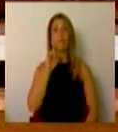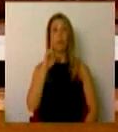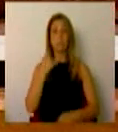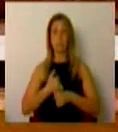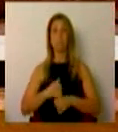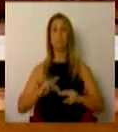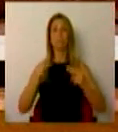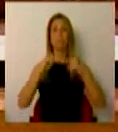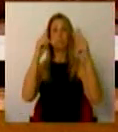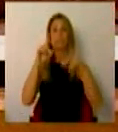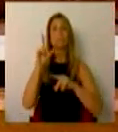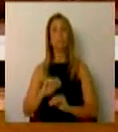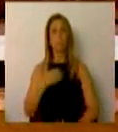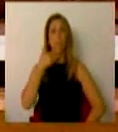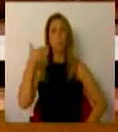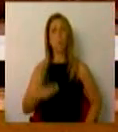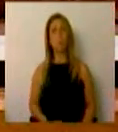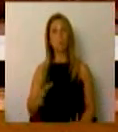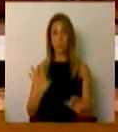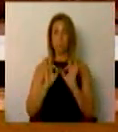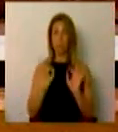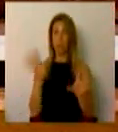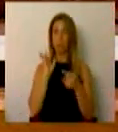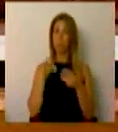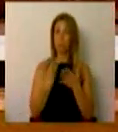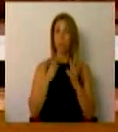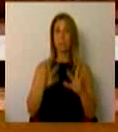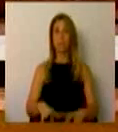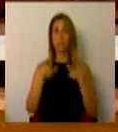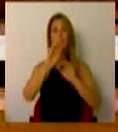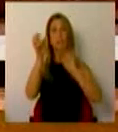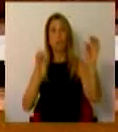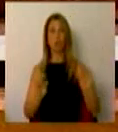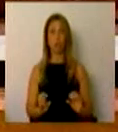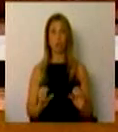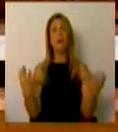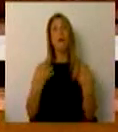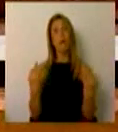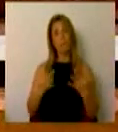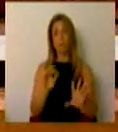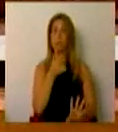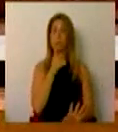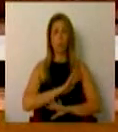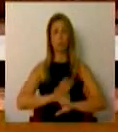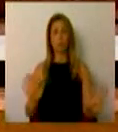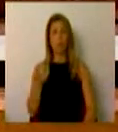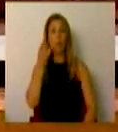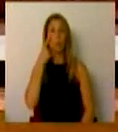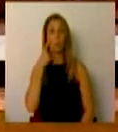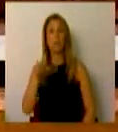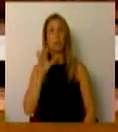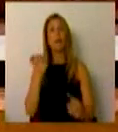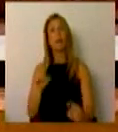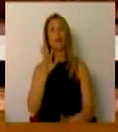e na intensificação do conhecimento como fator de desenvolvimento dos territórios é uma determinação conhecida. Mas cabe aqui